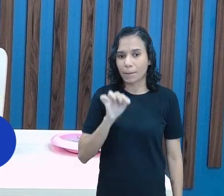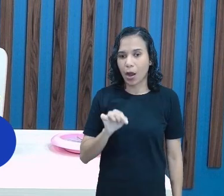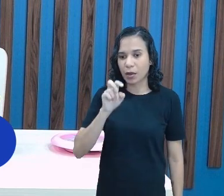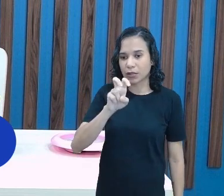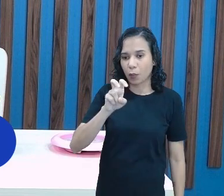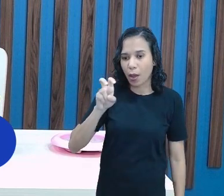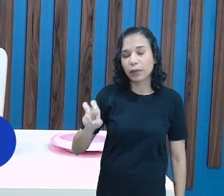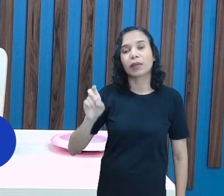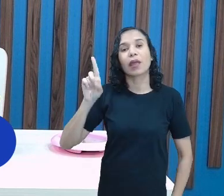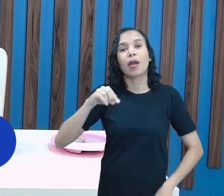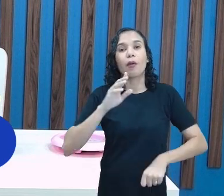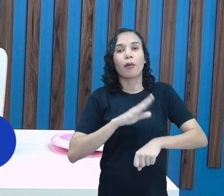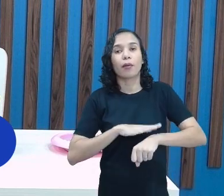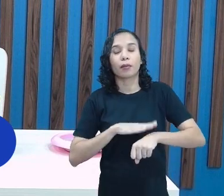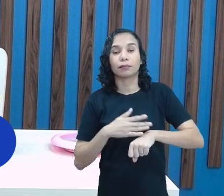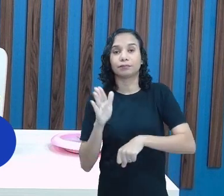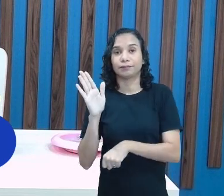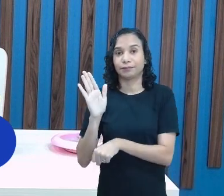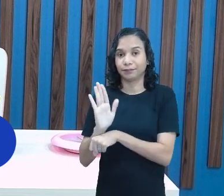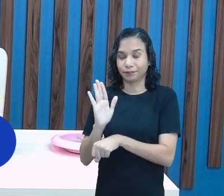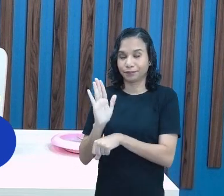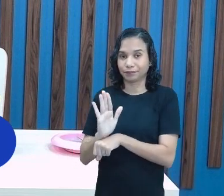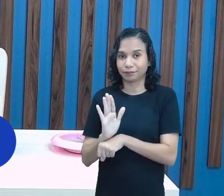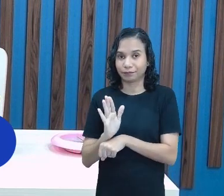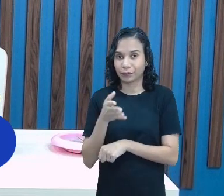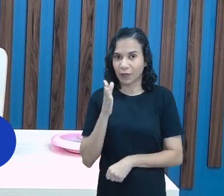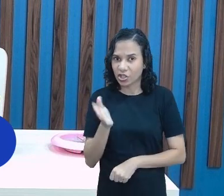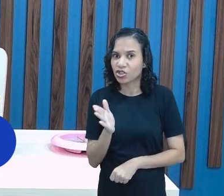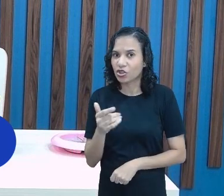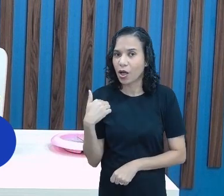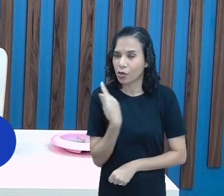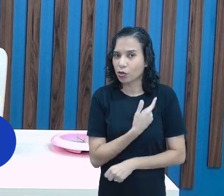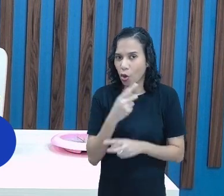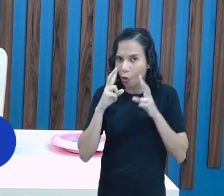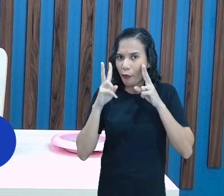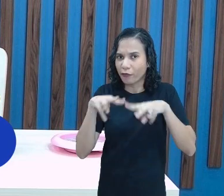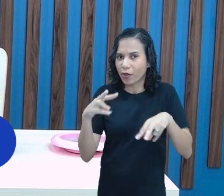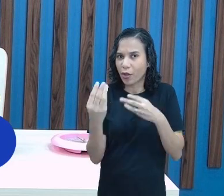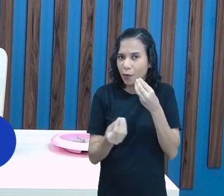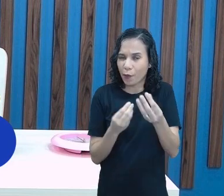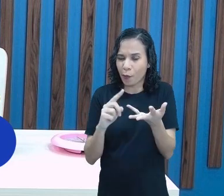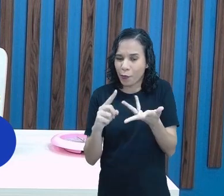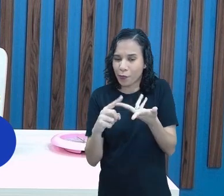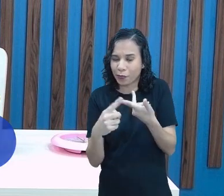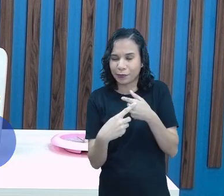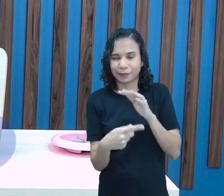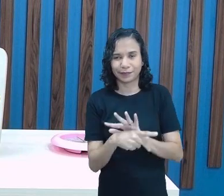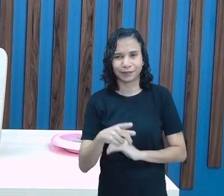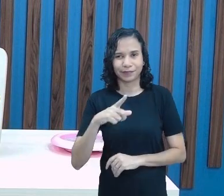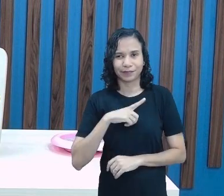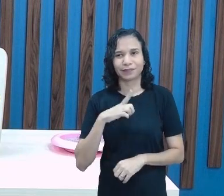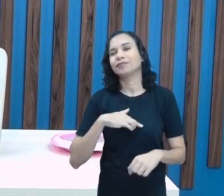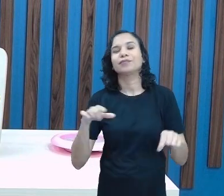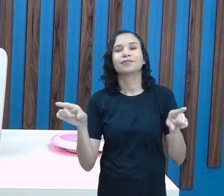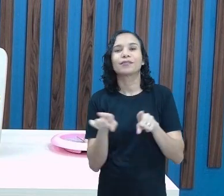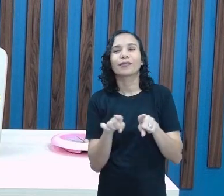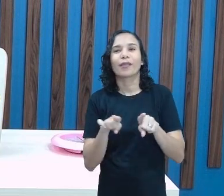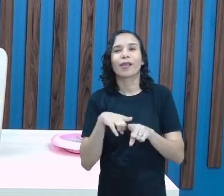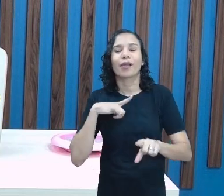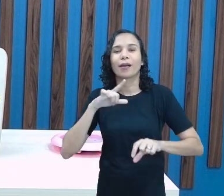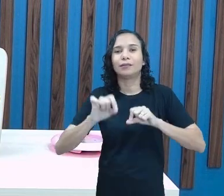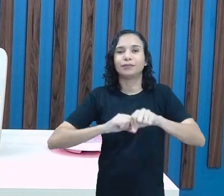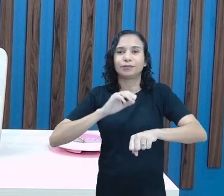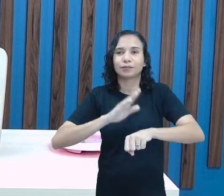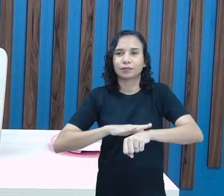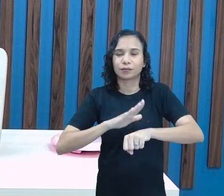16h55, é o horário da tarde. Já já a gente vai ver como é que faz essa contagem no relógio digital. Também temos o